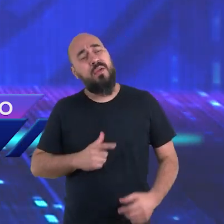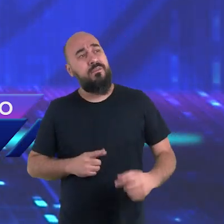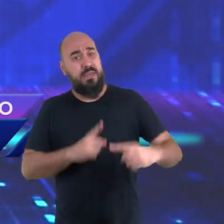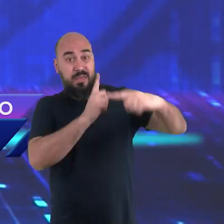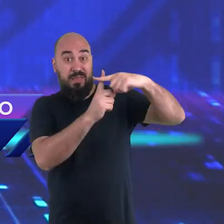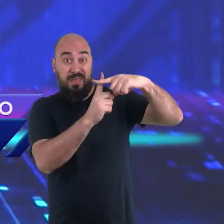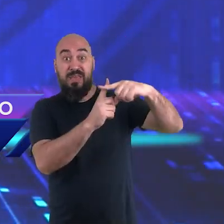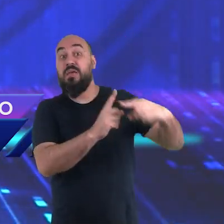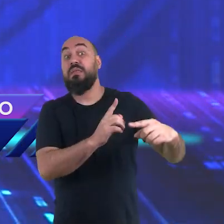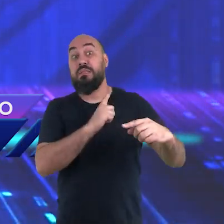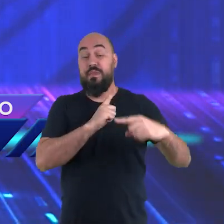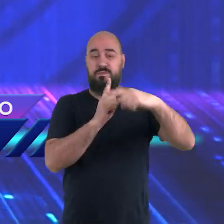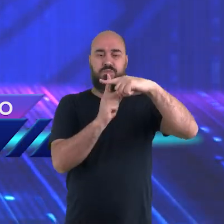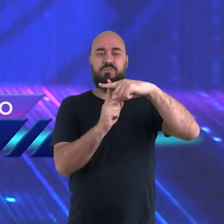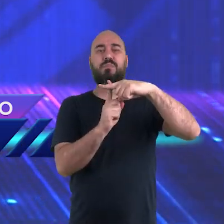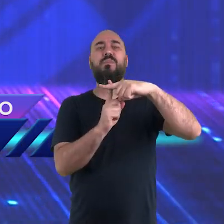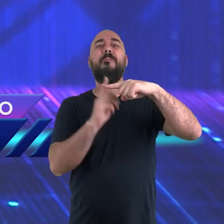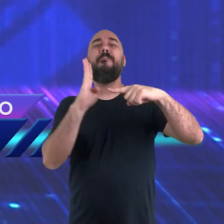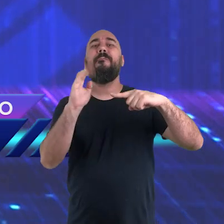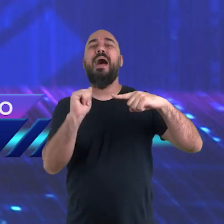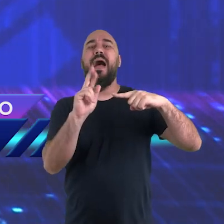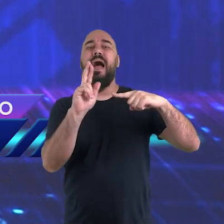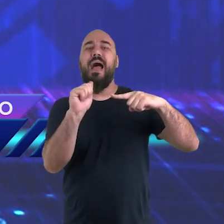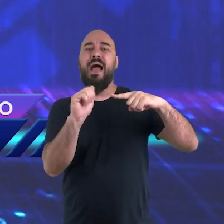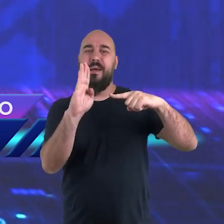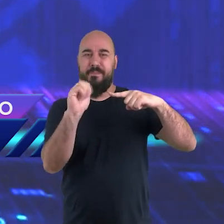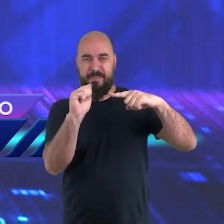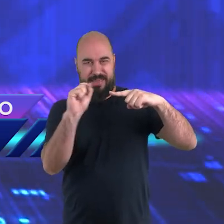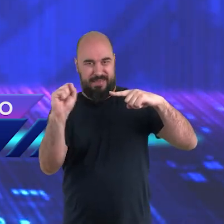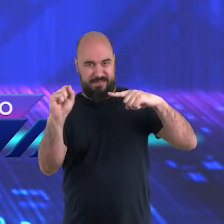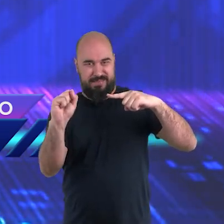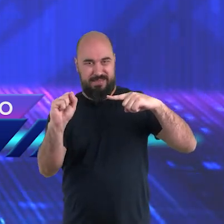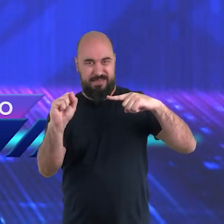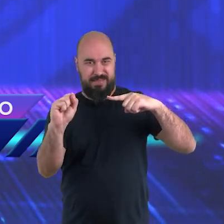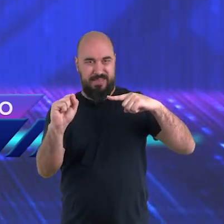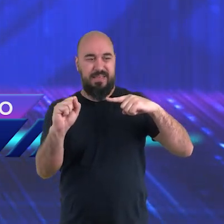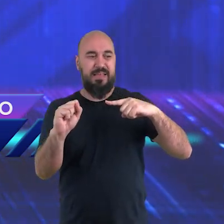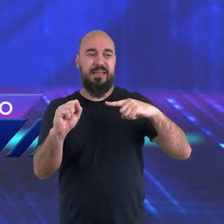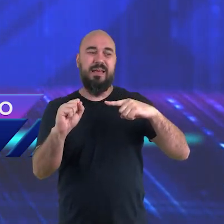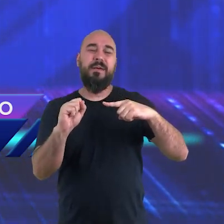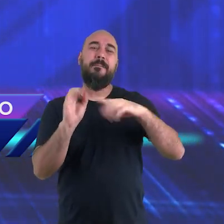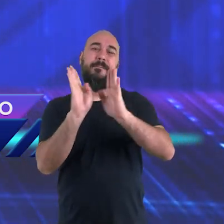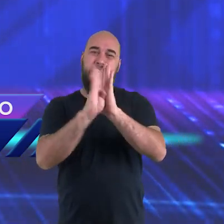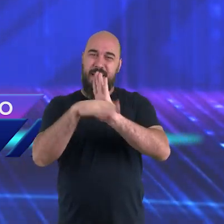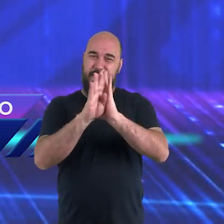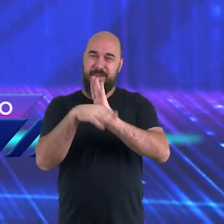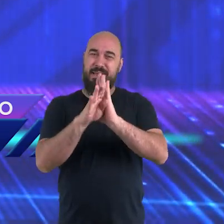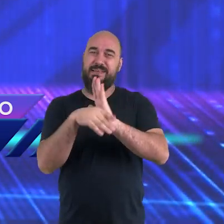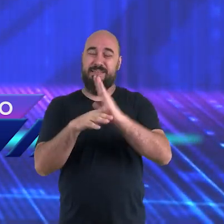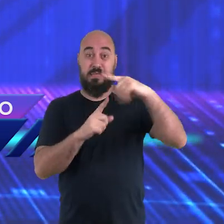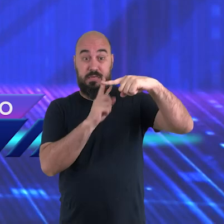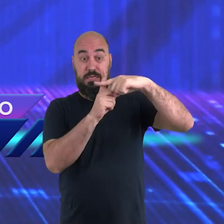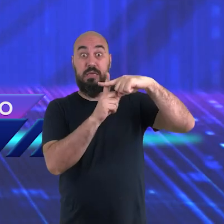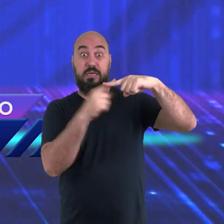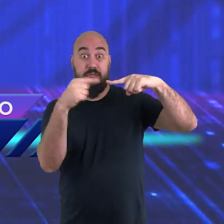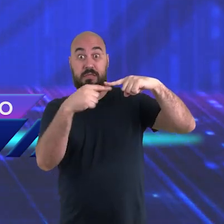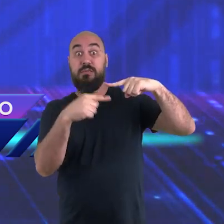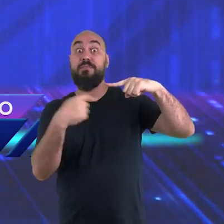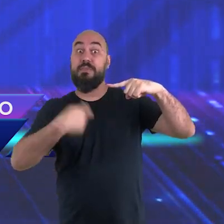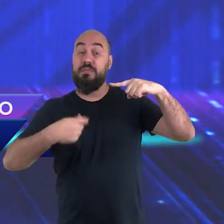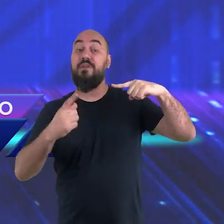outros dois que estavam lá, um tal de Barrabás? A decepção da qual a igreja surgiu